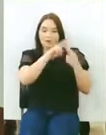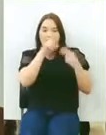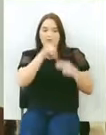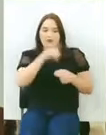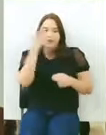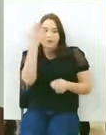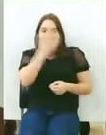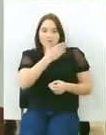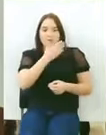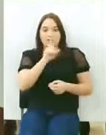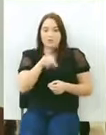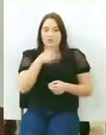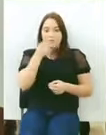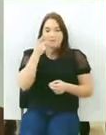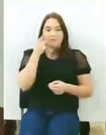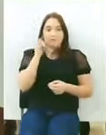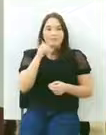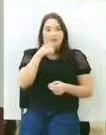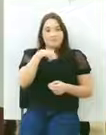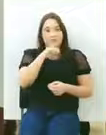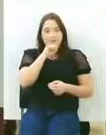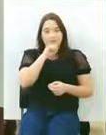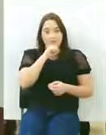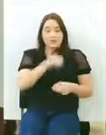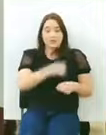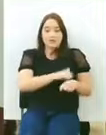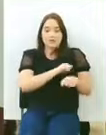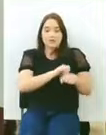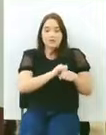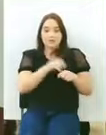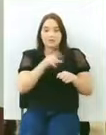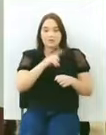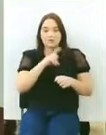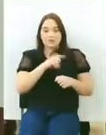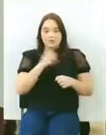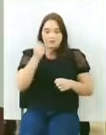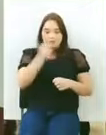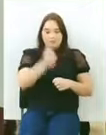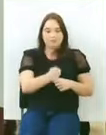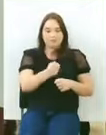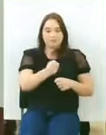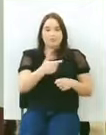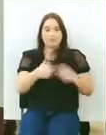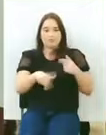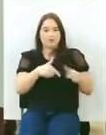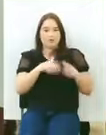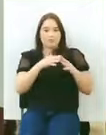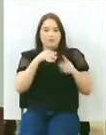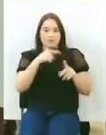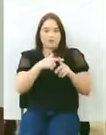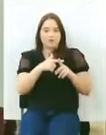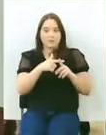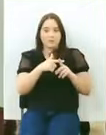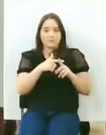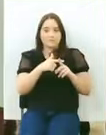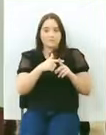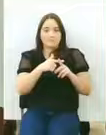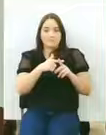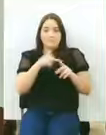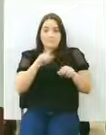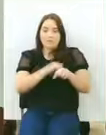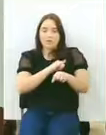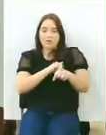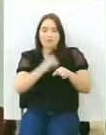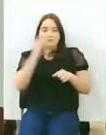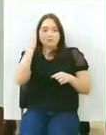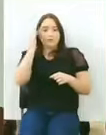E às vezes nós comentamos problemas da igreja tomando partido e assumindo posição, nem sempre sem saber do